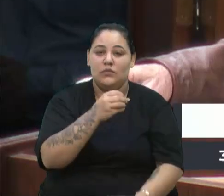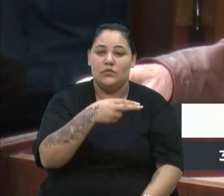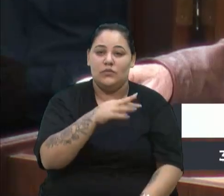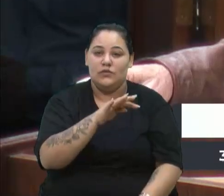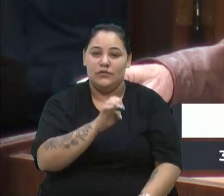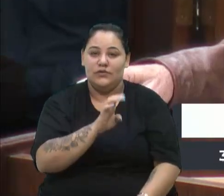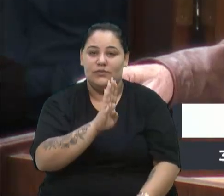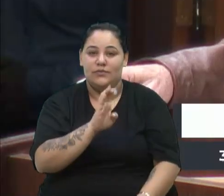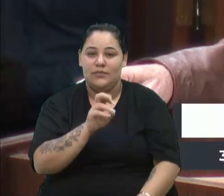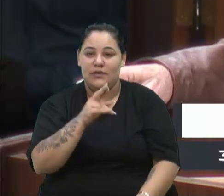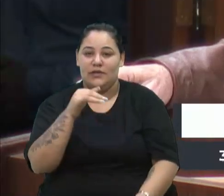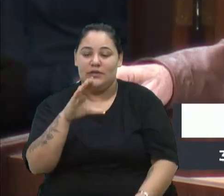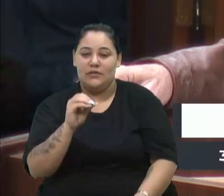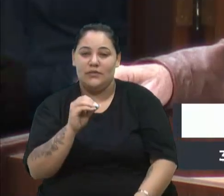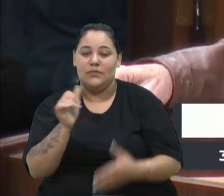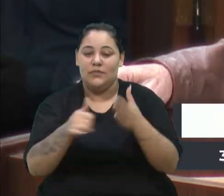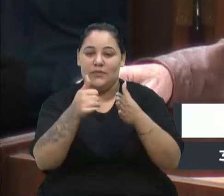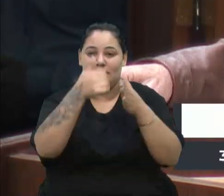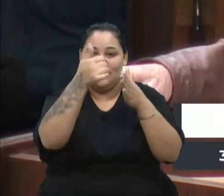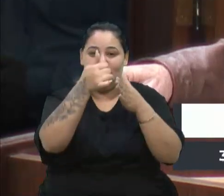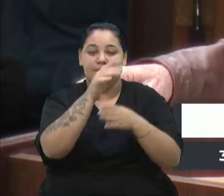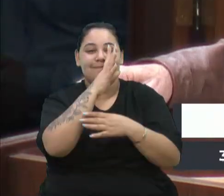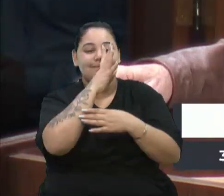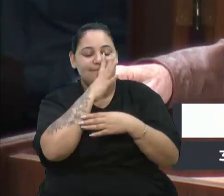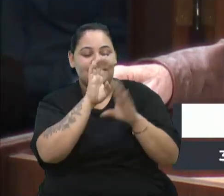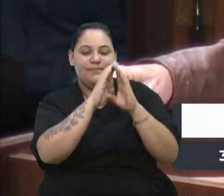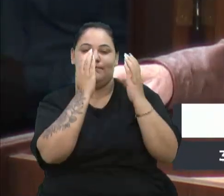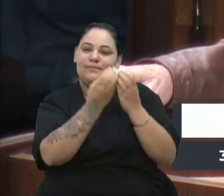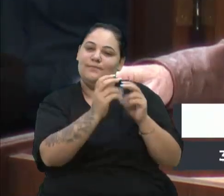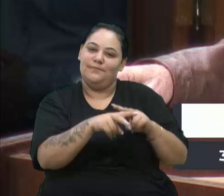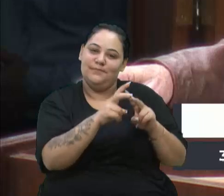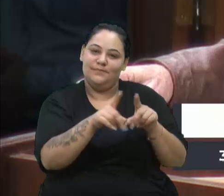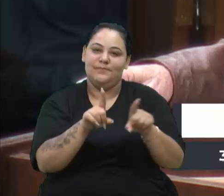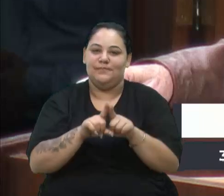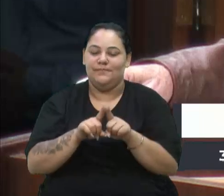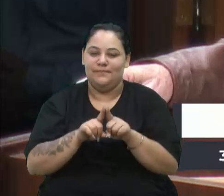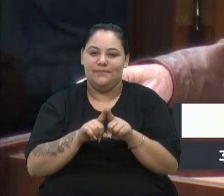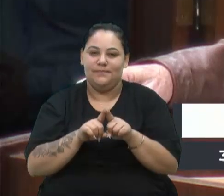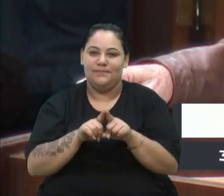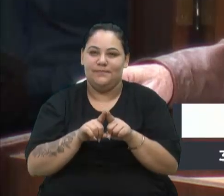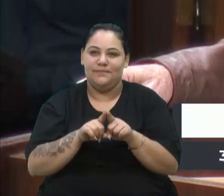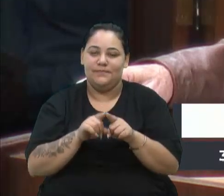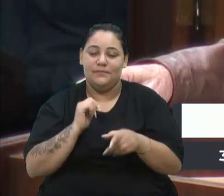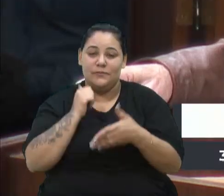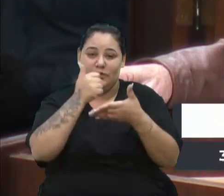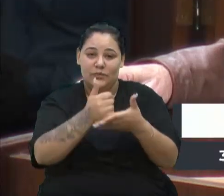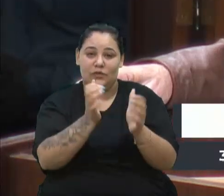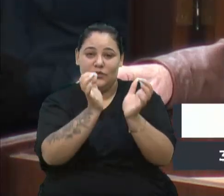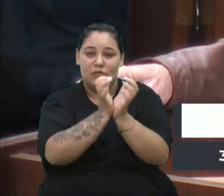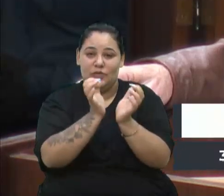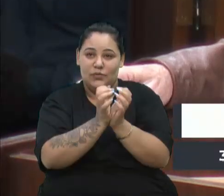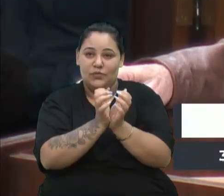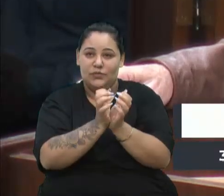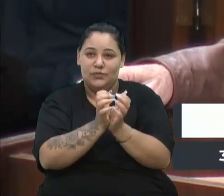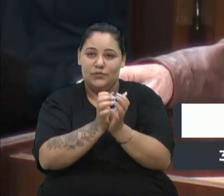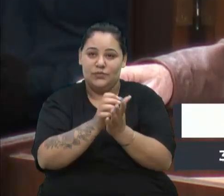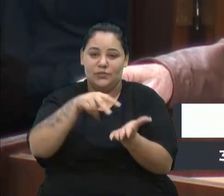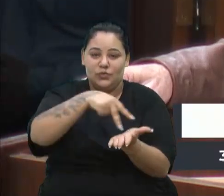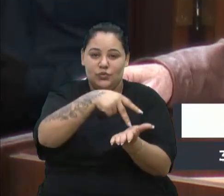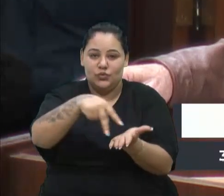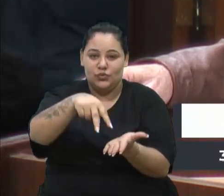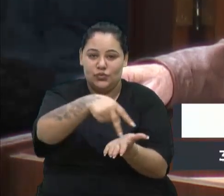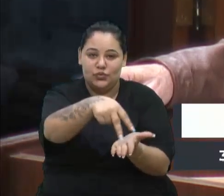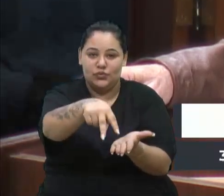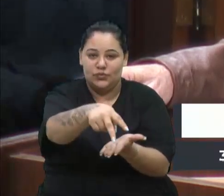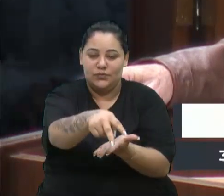bairros, melhorando a iluminação da comunidade no interior. Apoio o grupo de patinação e intermediamos uma